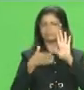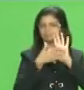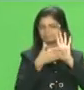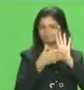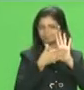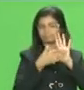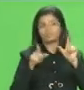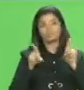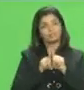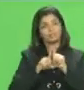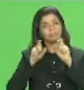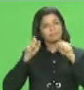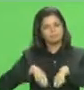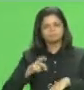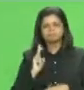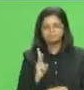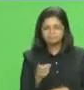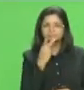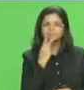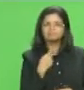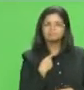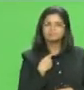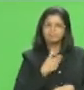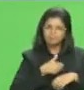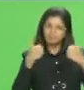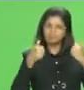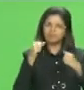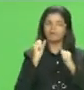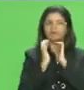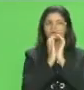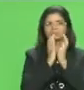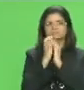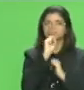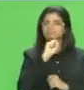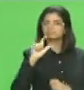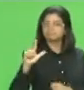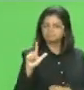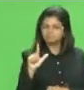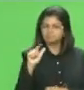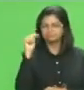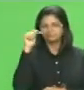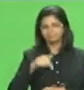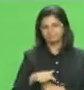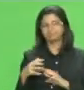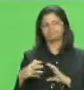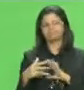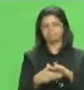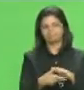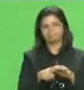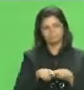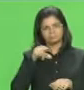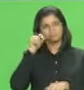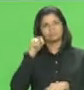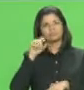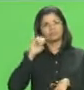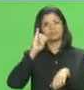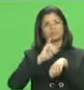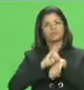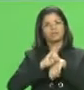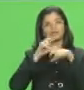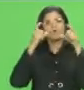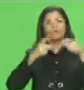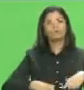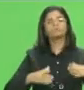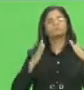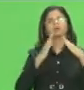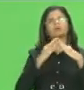tenho dito que a melhor cidade é São Luís. A melhor cidade do mundo é São Luís. O melhor bairro do mundo é onde